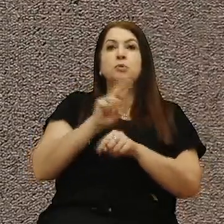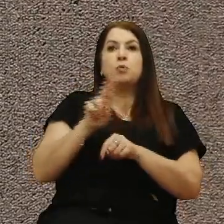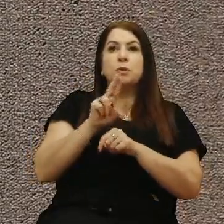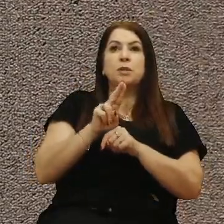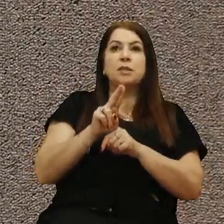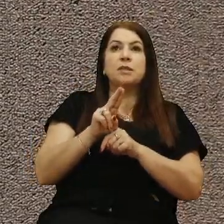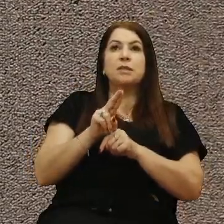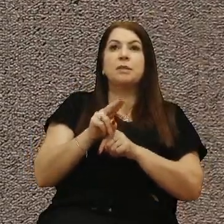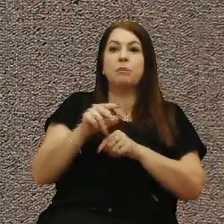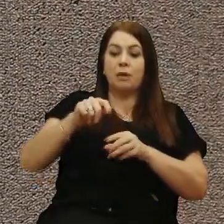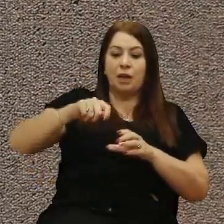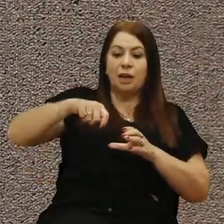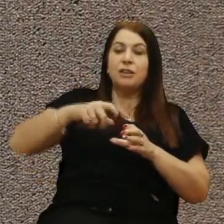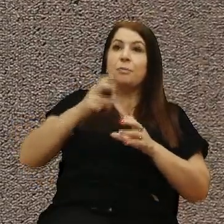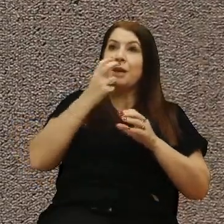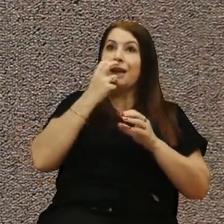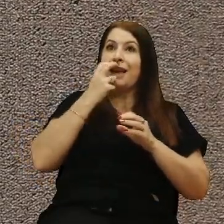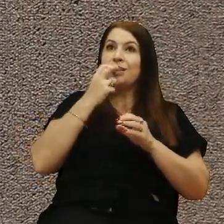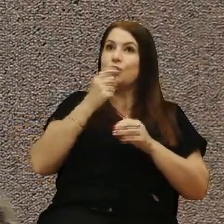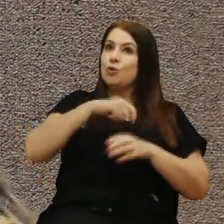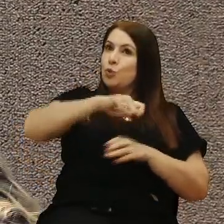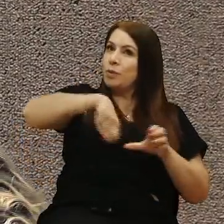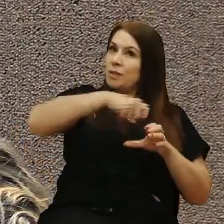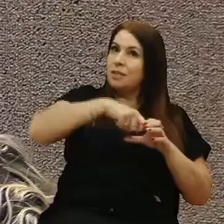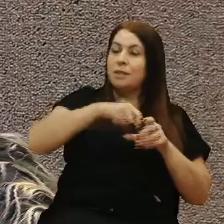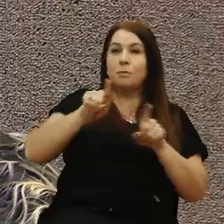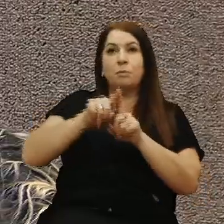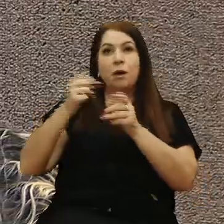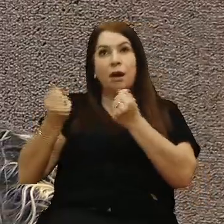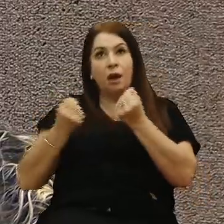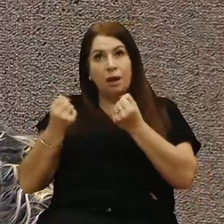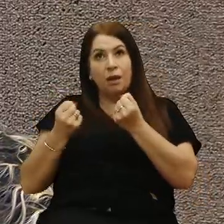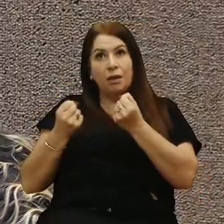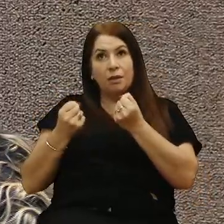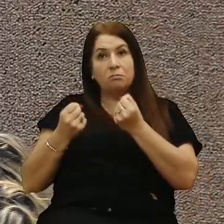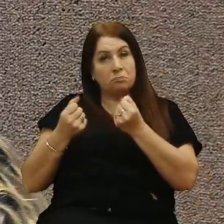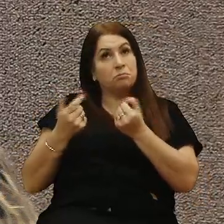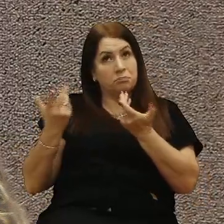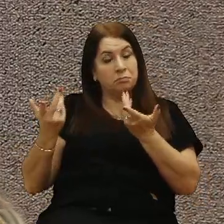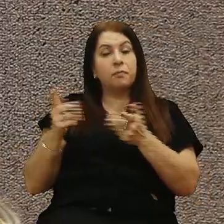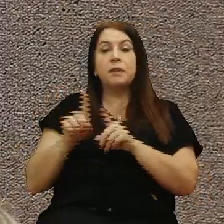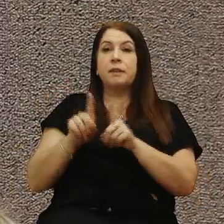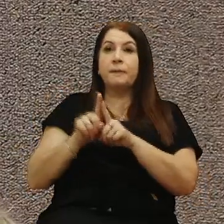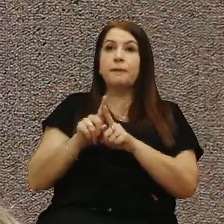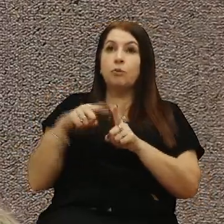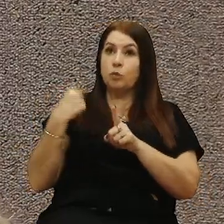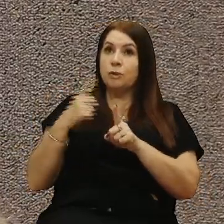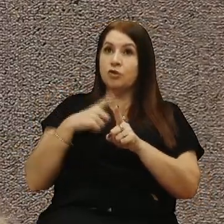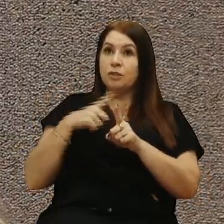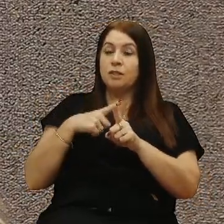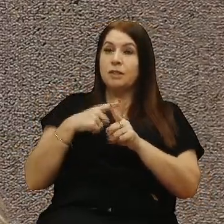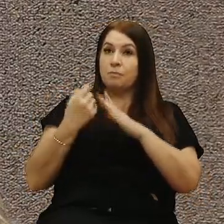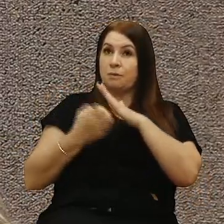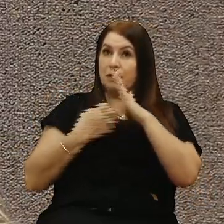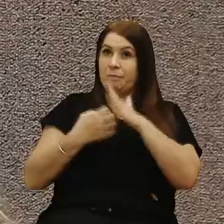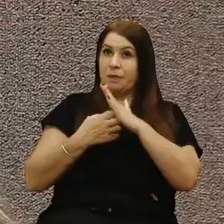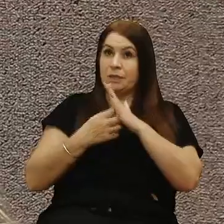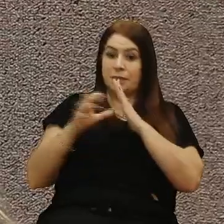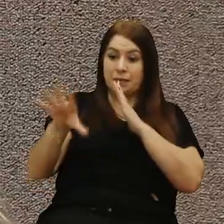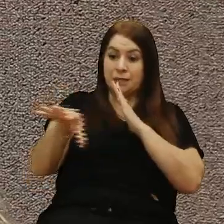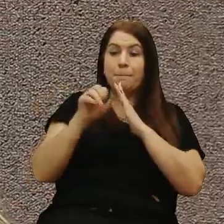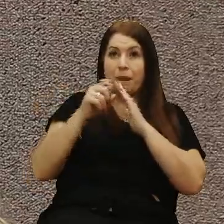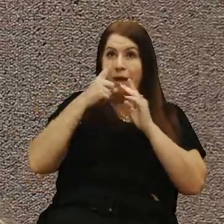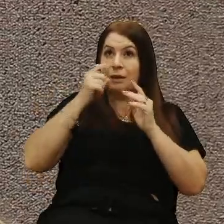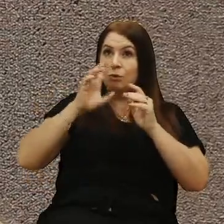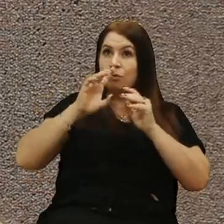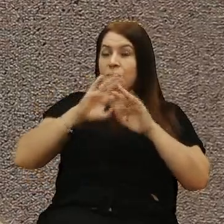tanto para o gás de cozinha como para gás veicular, né? Para combustível veicular. Ou seja, nós teríamos uma empresa que recolhe o lixo,